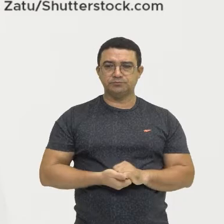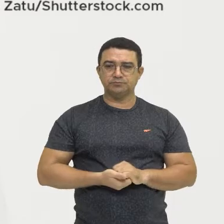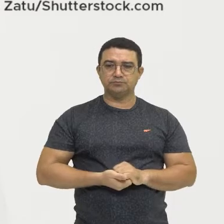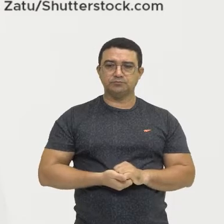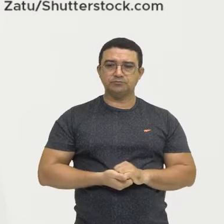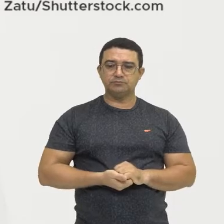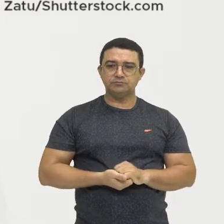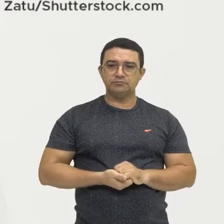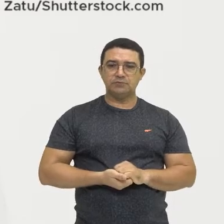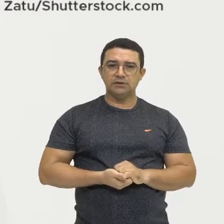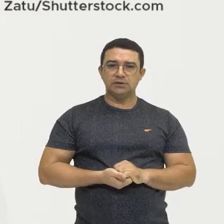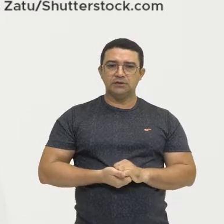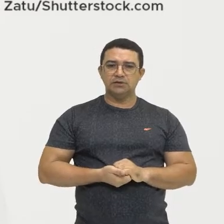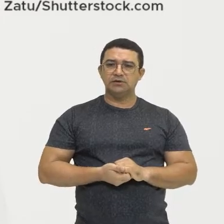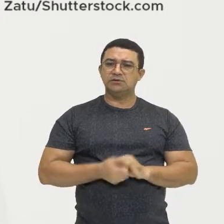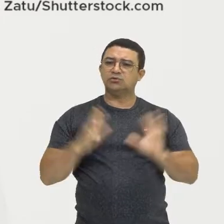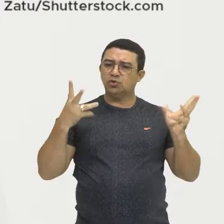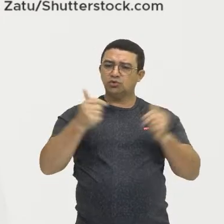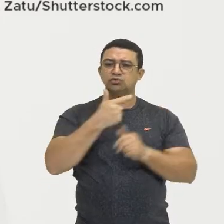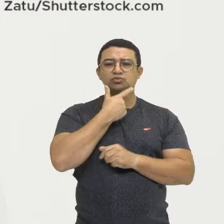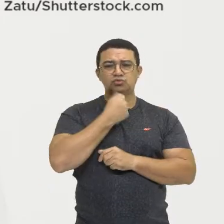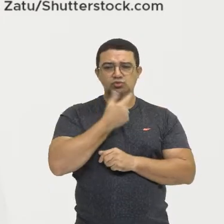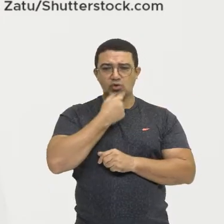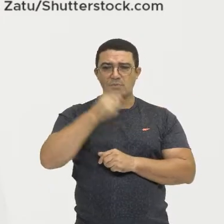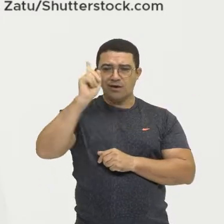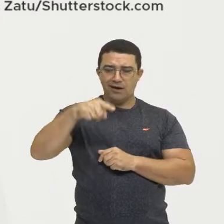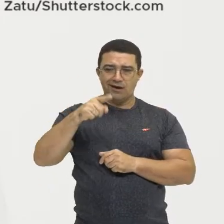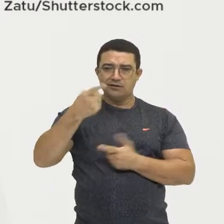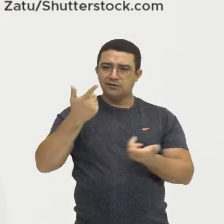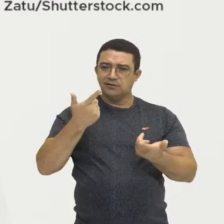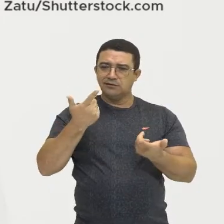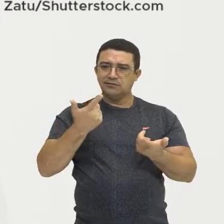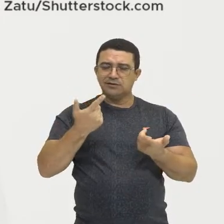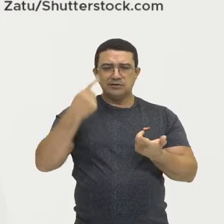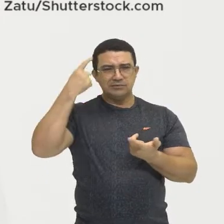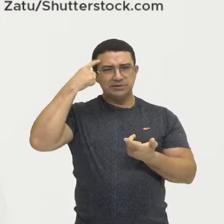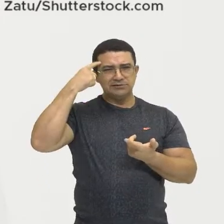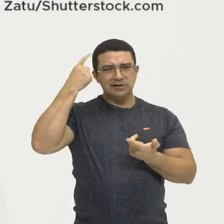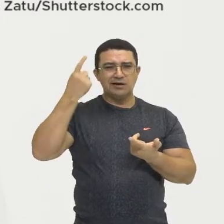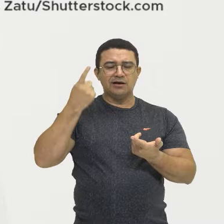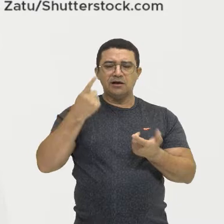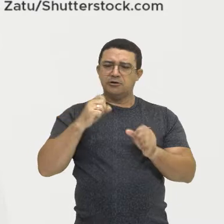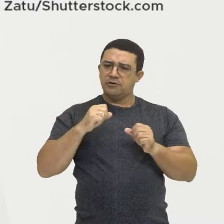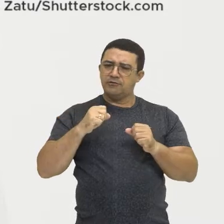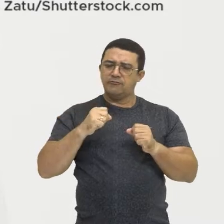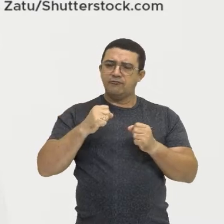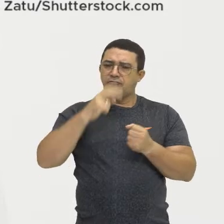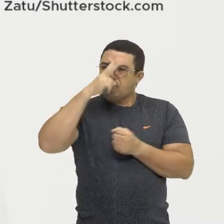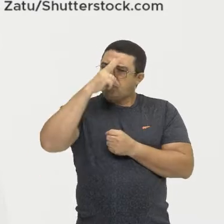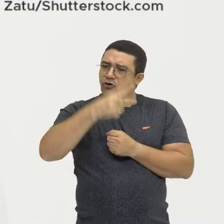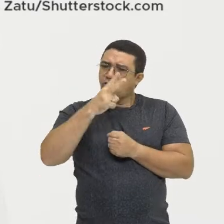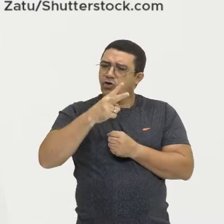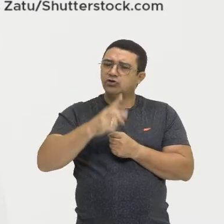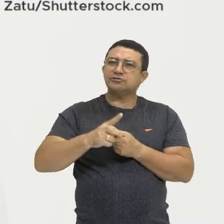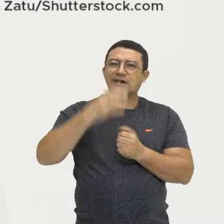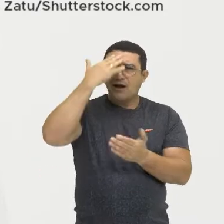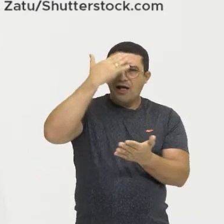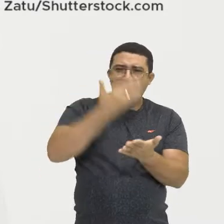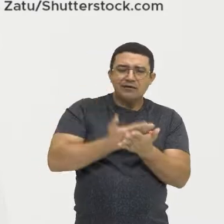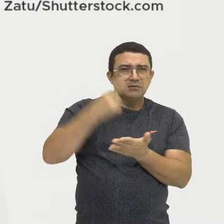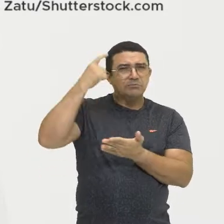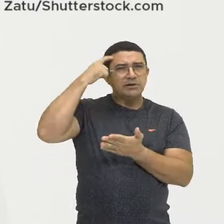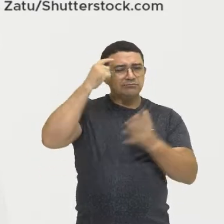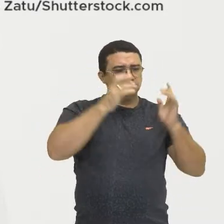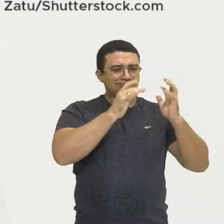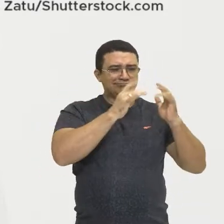destino de todos os homens é justificado por essa força divina. Essa era a crença, o